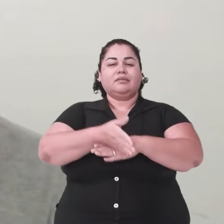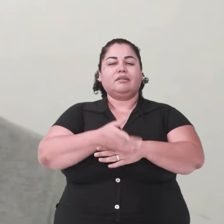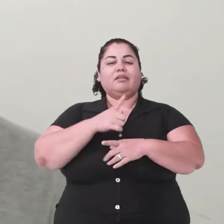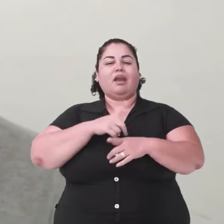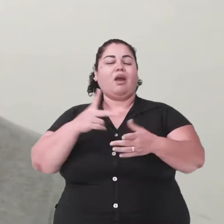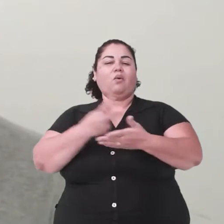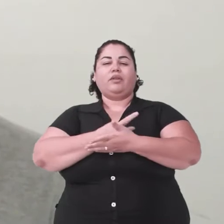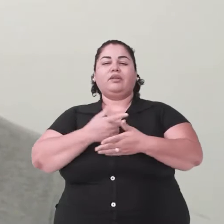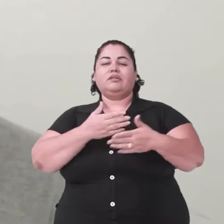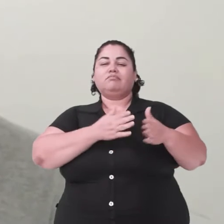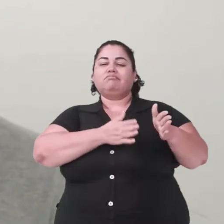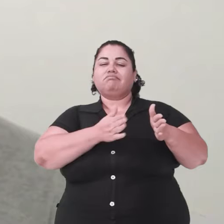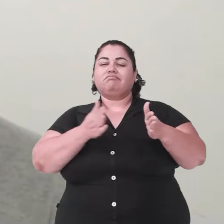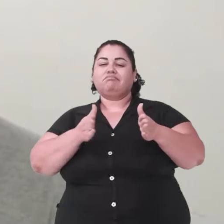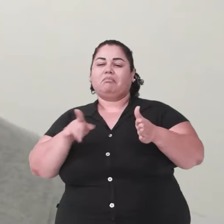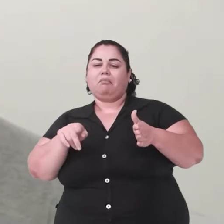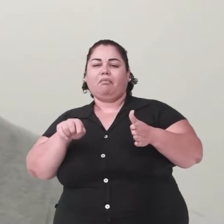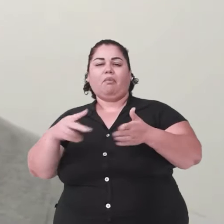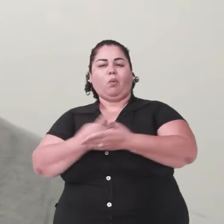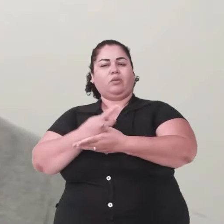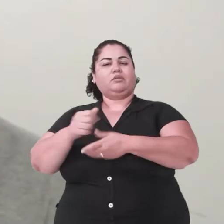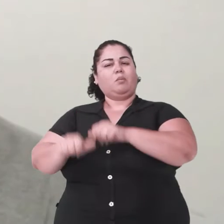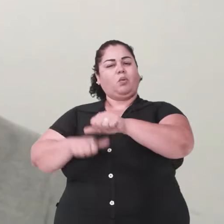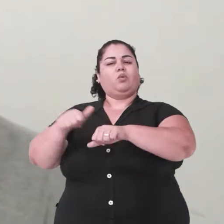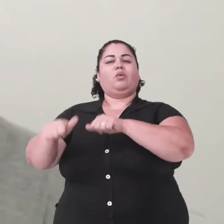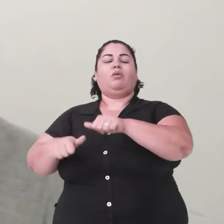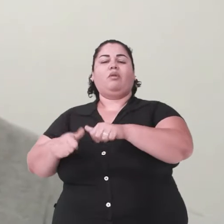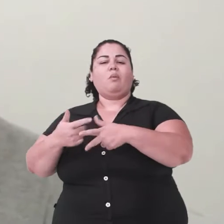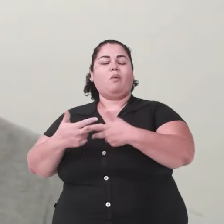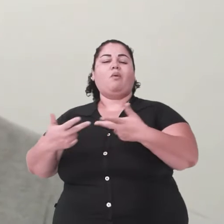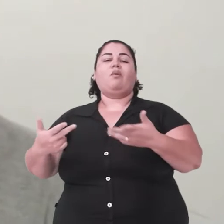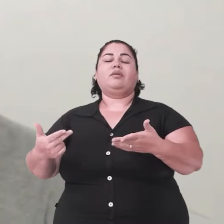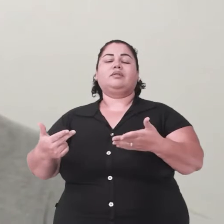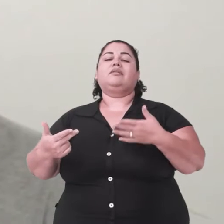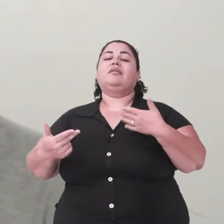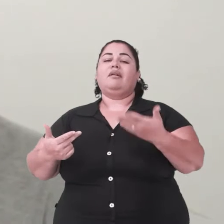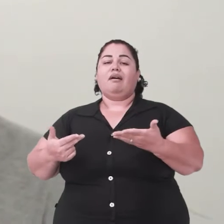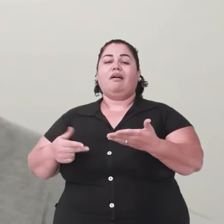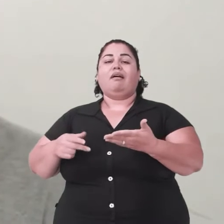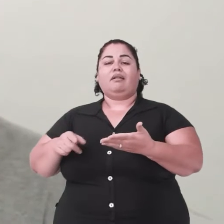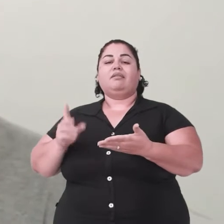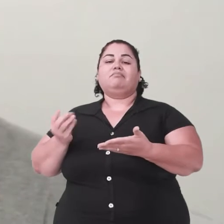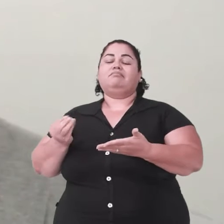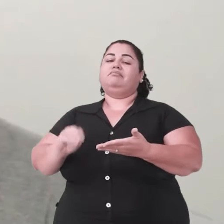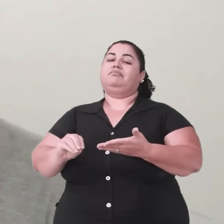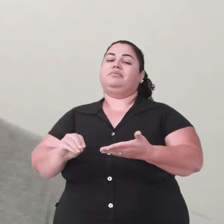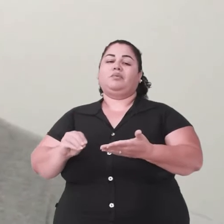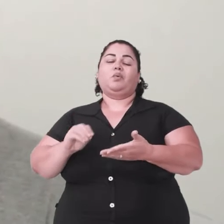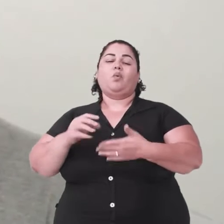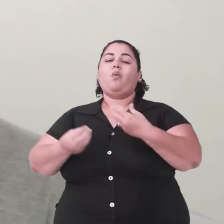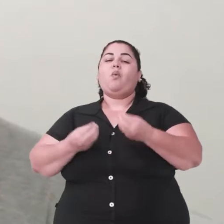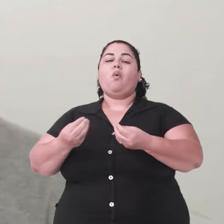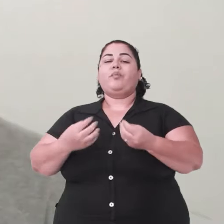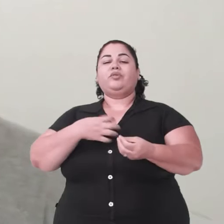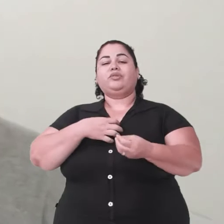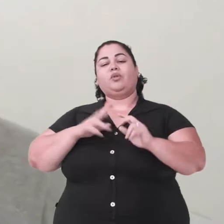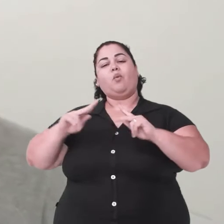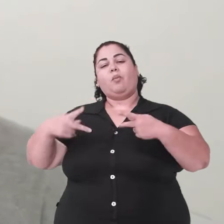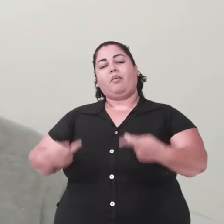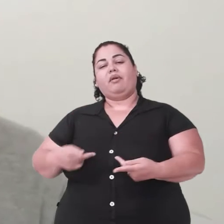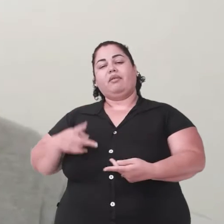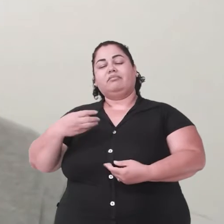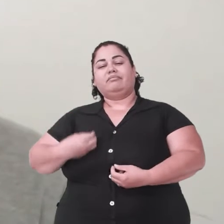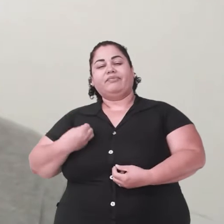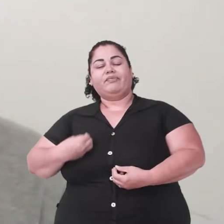no curso da história, né? Existem acontecimentos que mudam definitivamente a forma como a